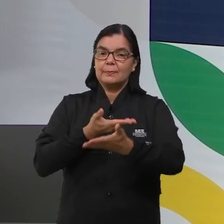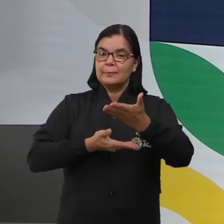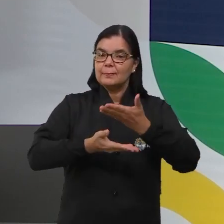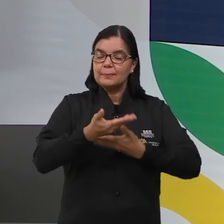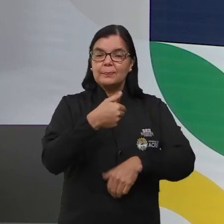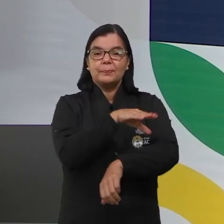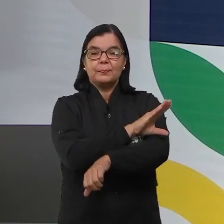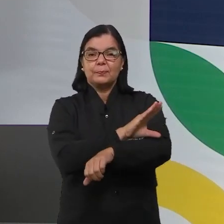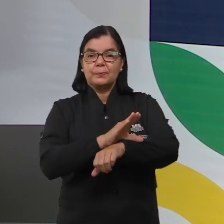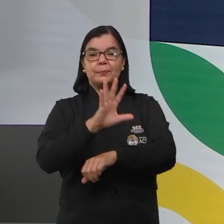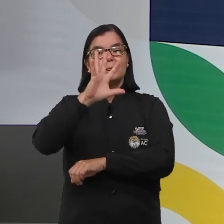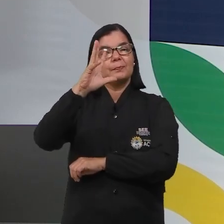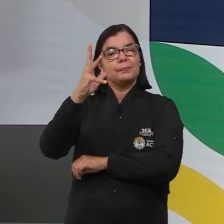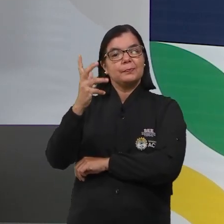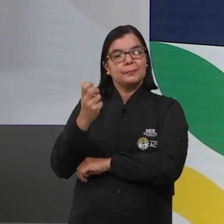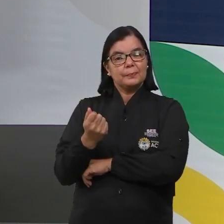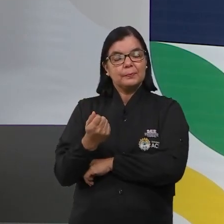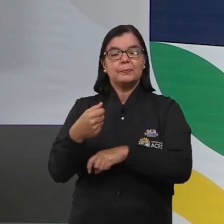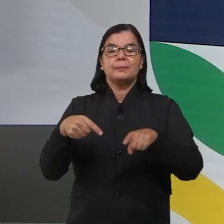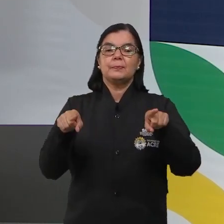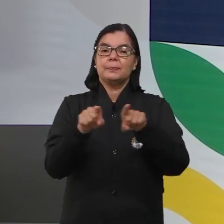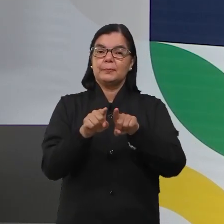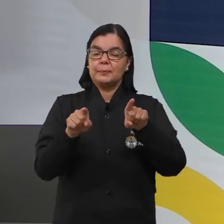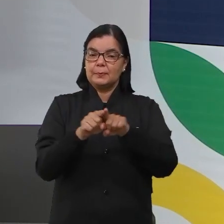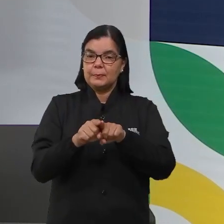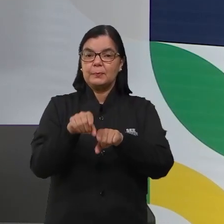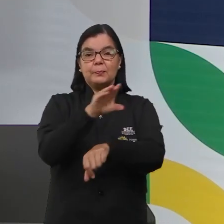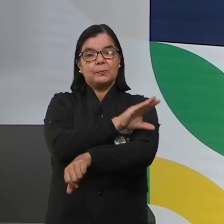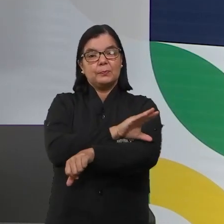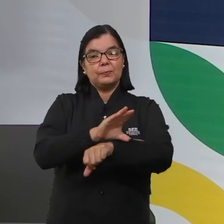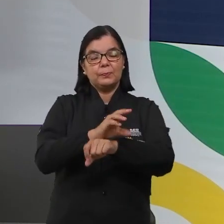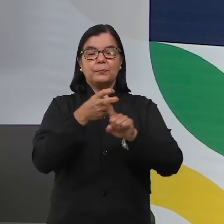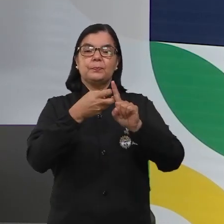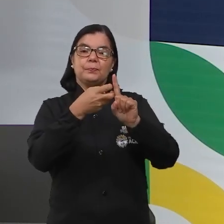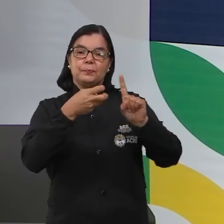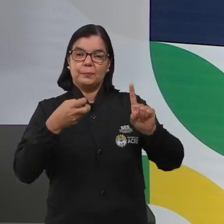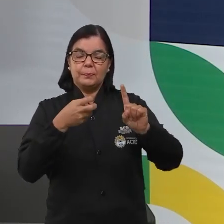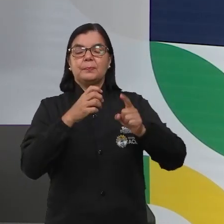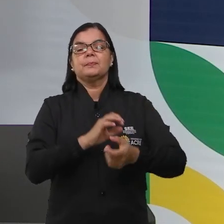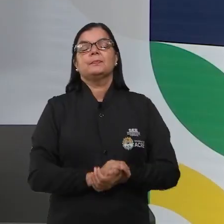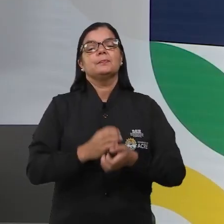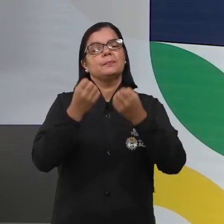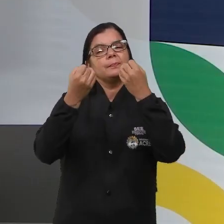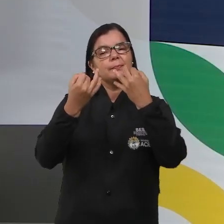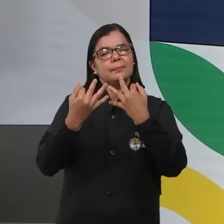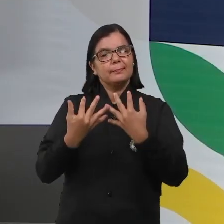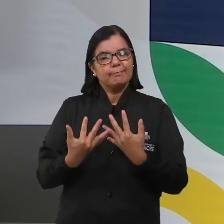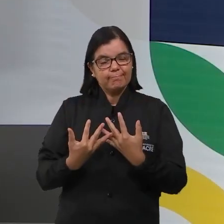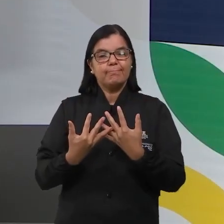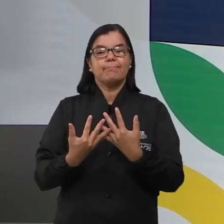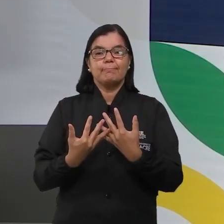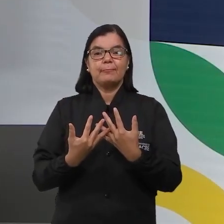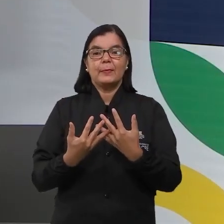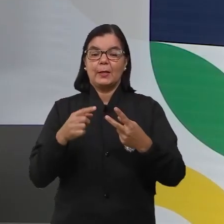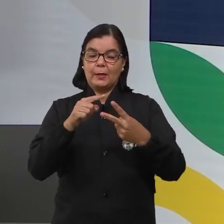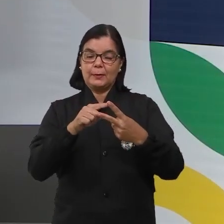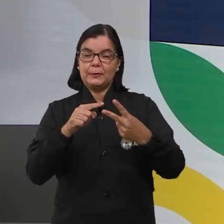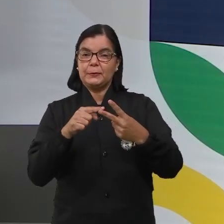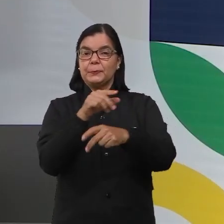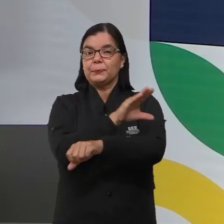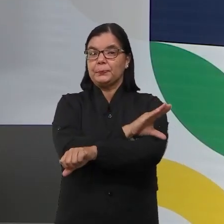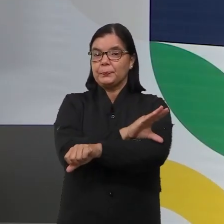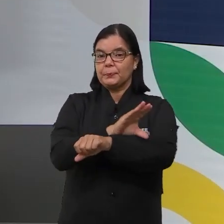à cultura africana e também à cultura indígena. E quando a gente fala dessas culturas